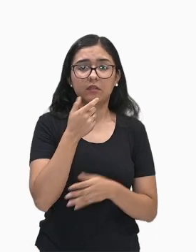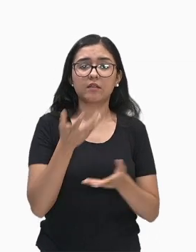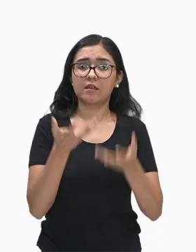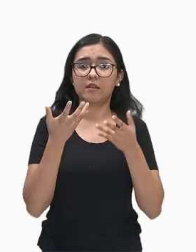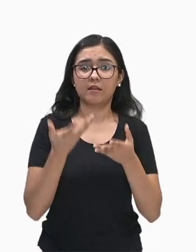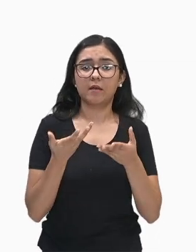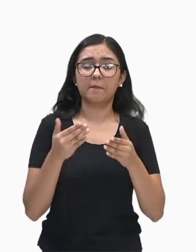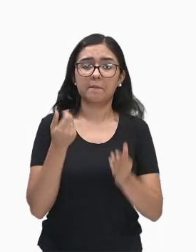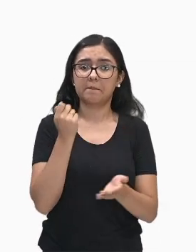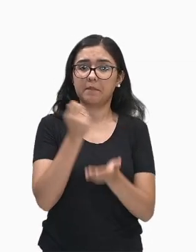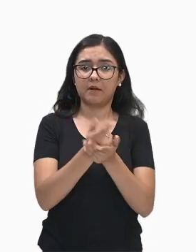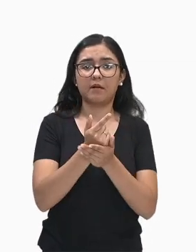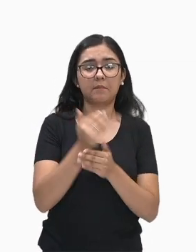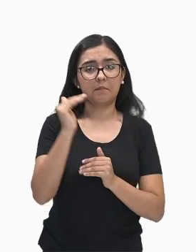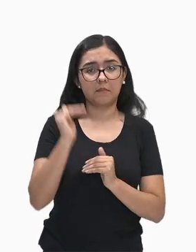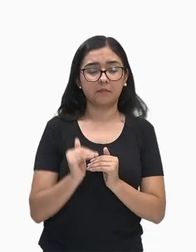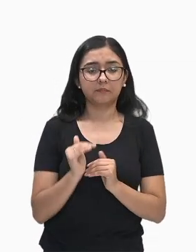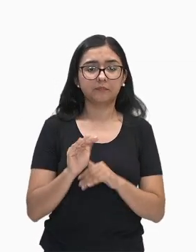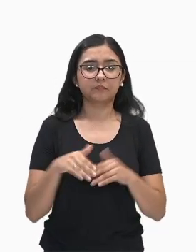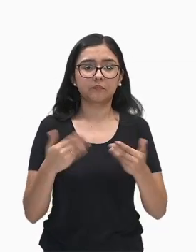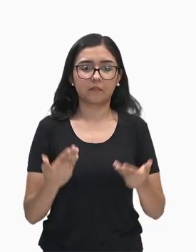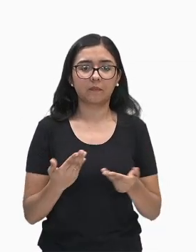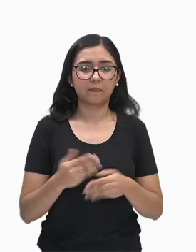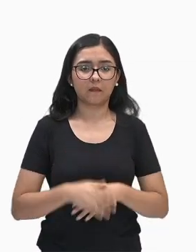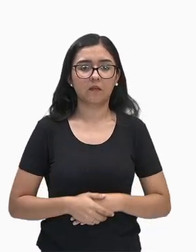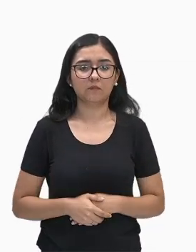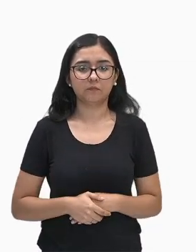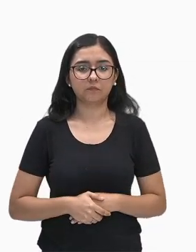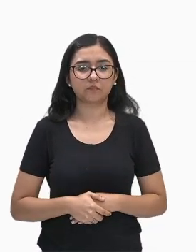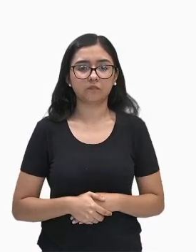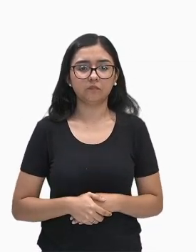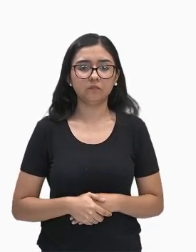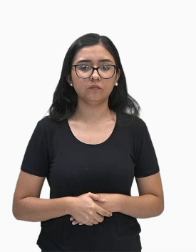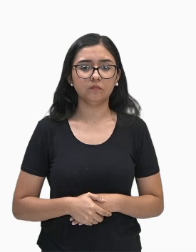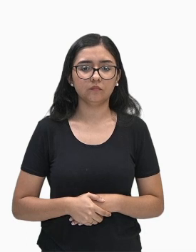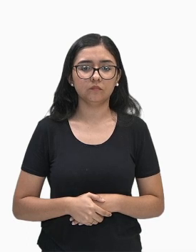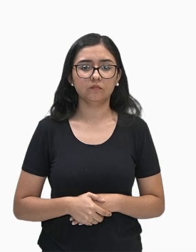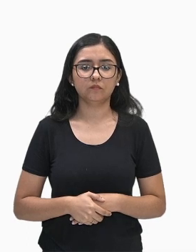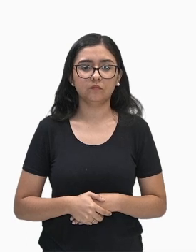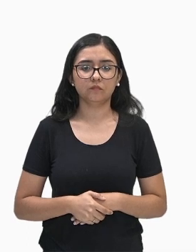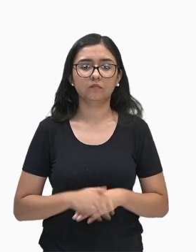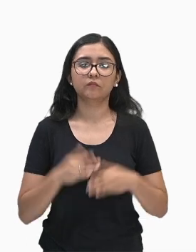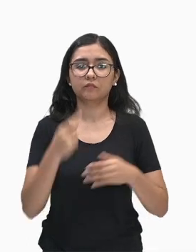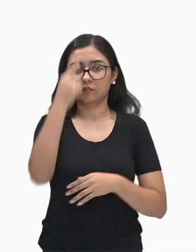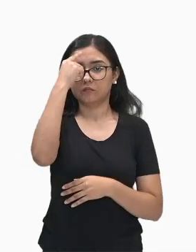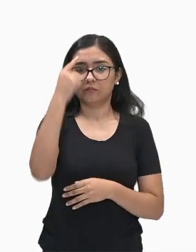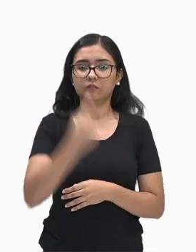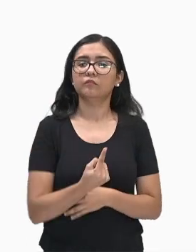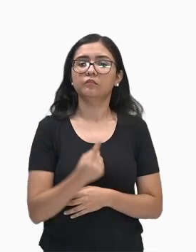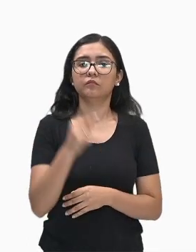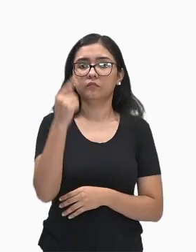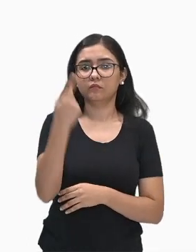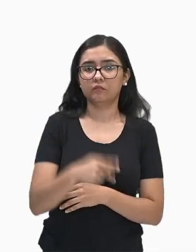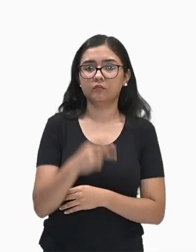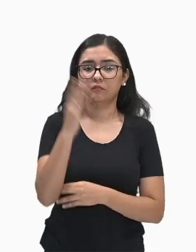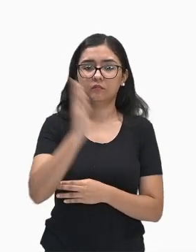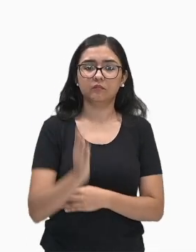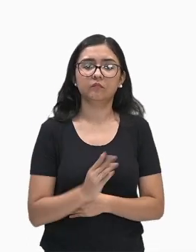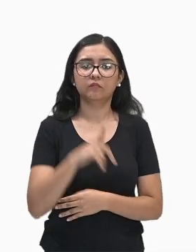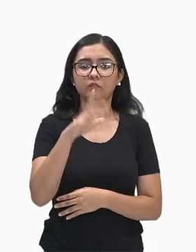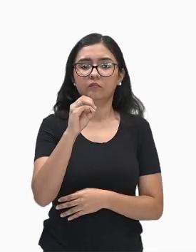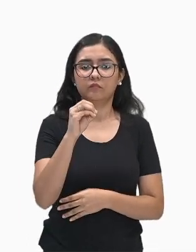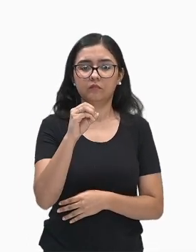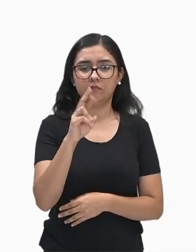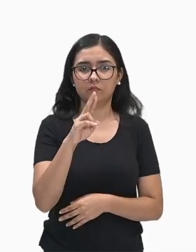da questão, o ministro inglês Corning mandou ao Brasil o Lord Strangford, que, sob a